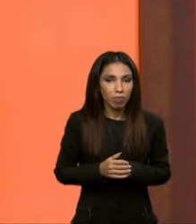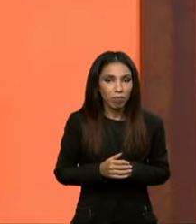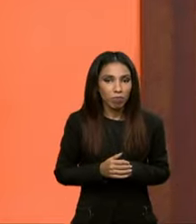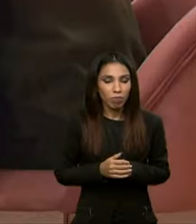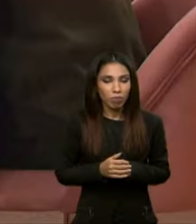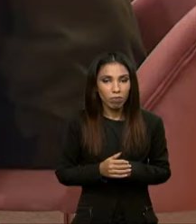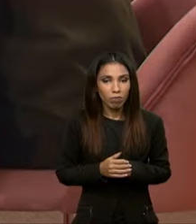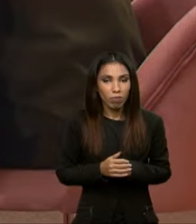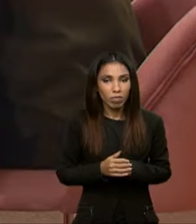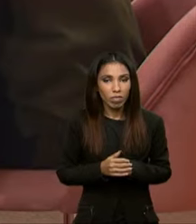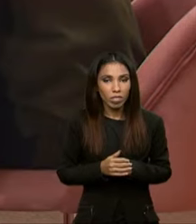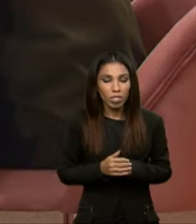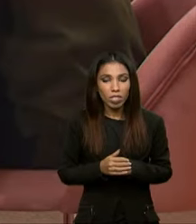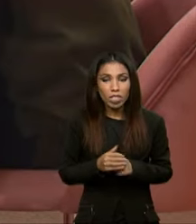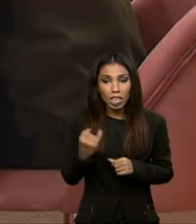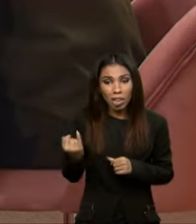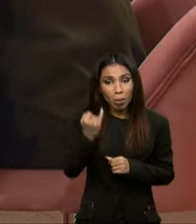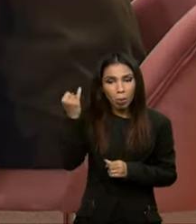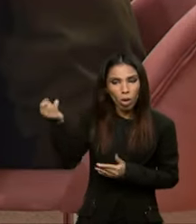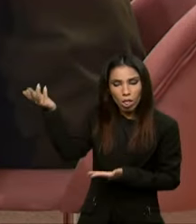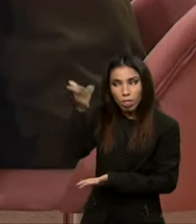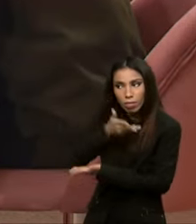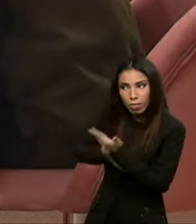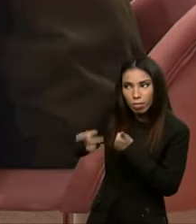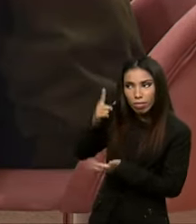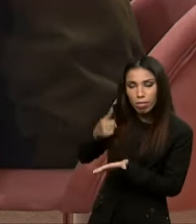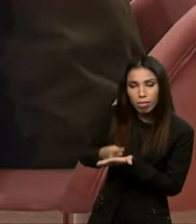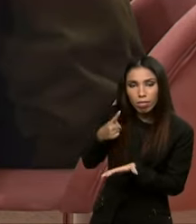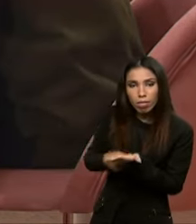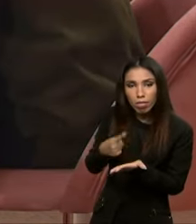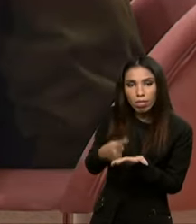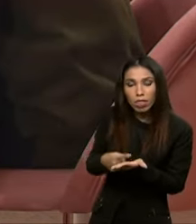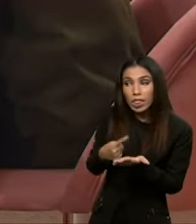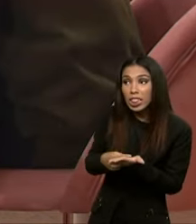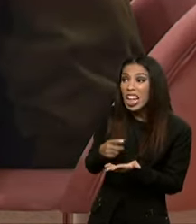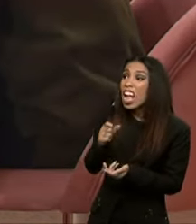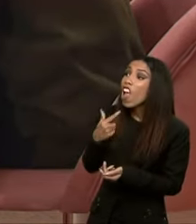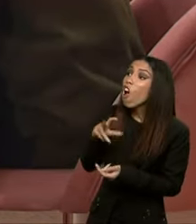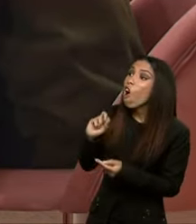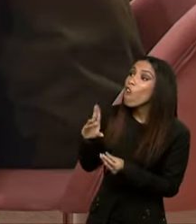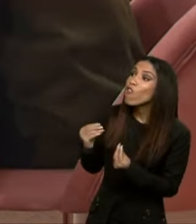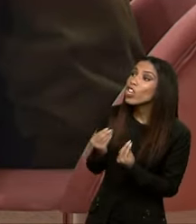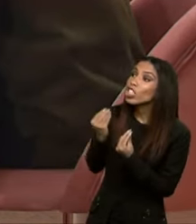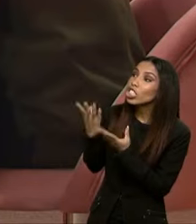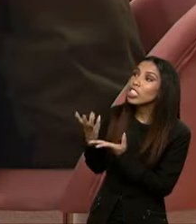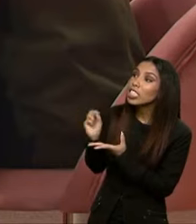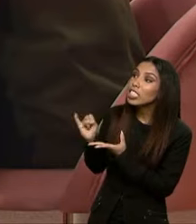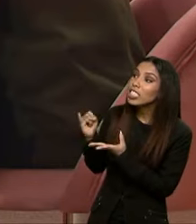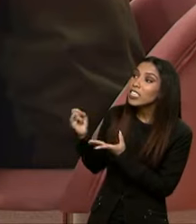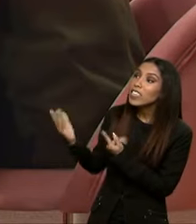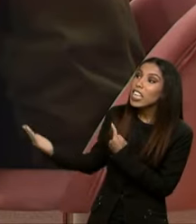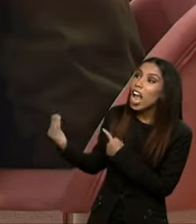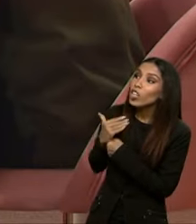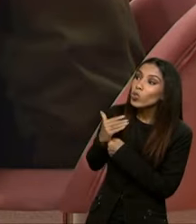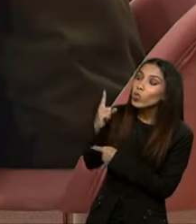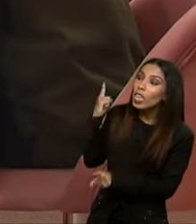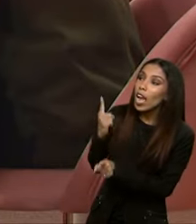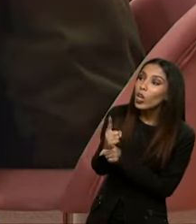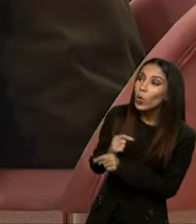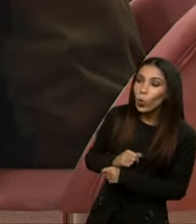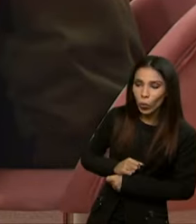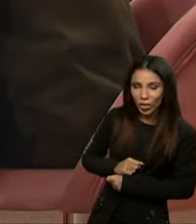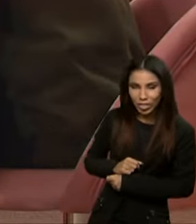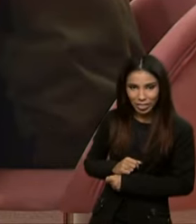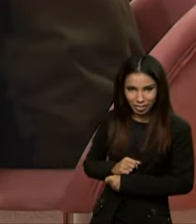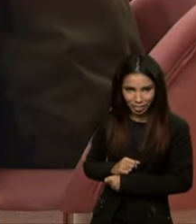sempre é a barganha. Acho. Sempre o importante é a barganha. É isso, você fala assim, eu vou te dar se você... me ajudar a achar meu negócio. Esse negócio